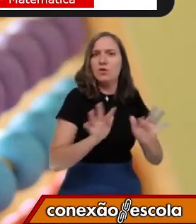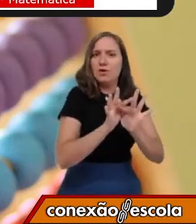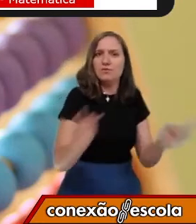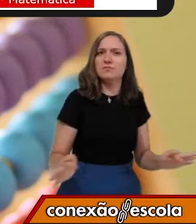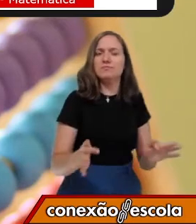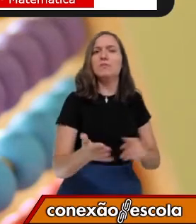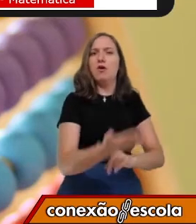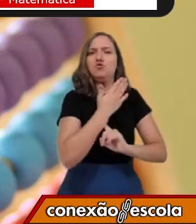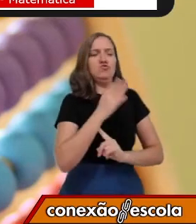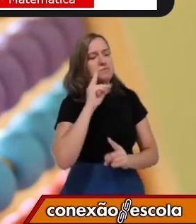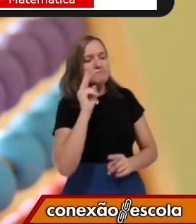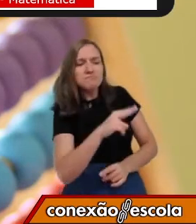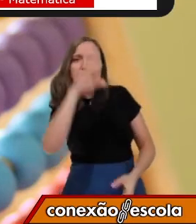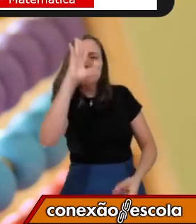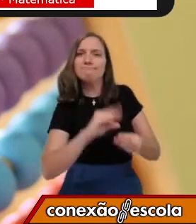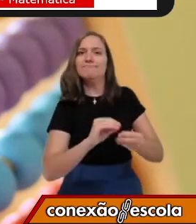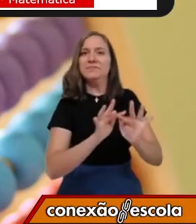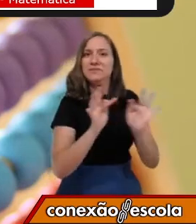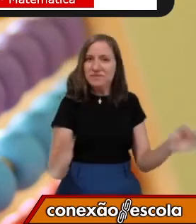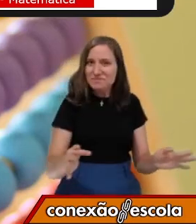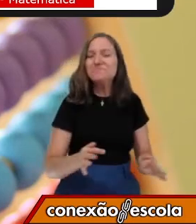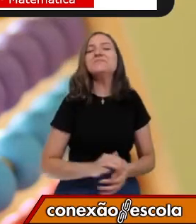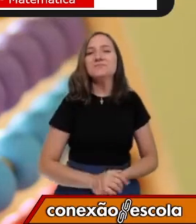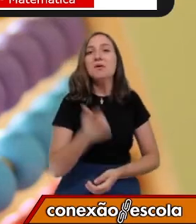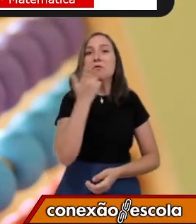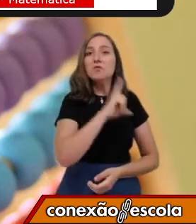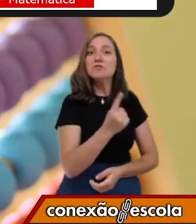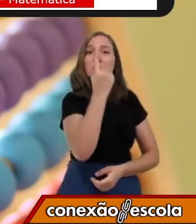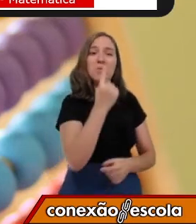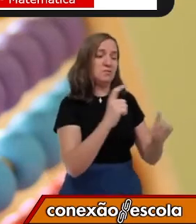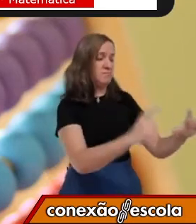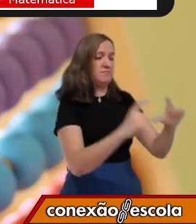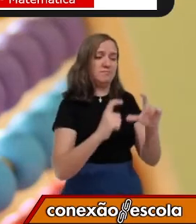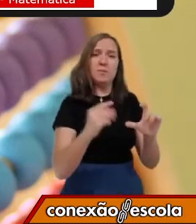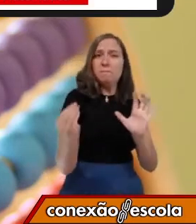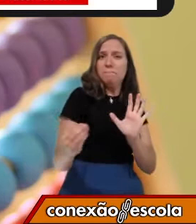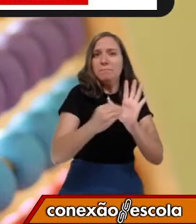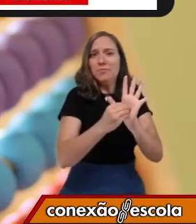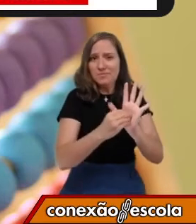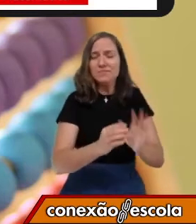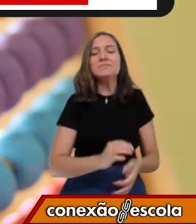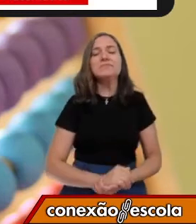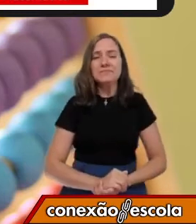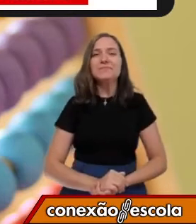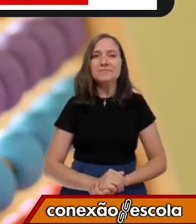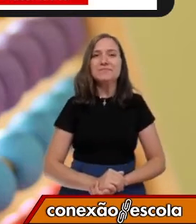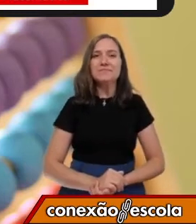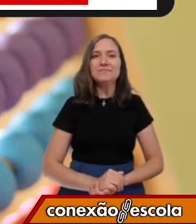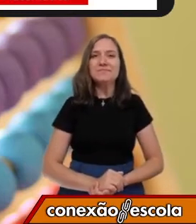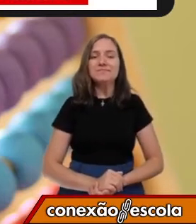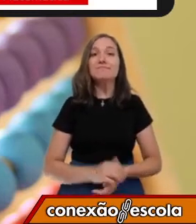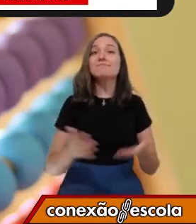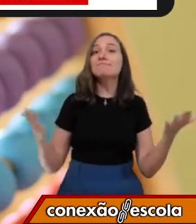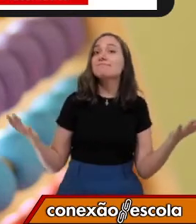tablete de argila já era super necessário já para registrar essas quantidades. Vamos chegar